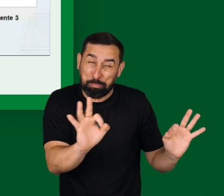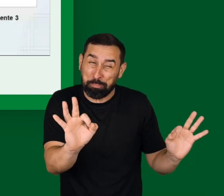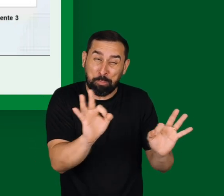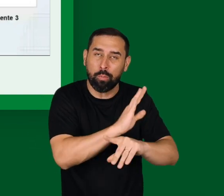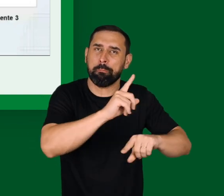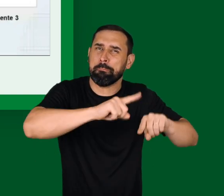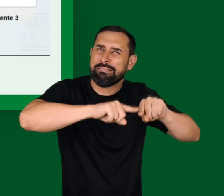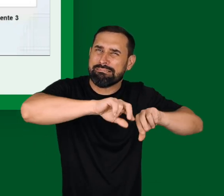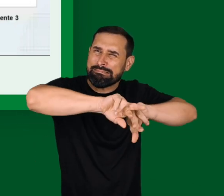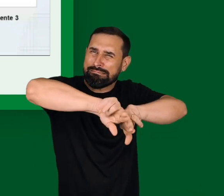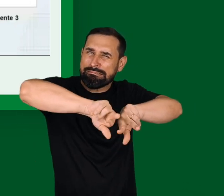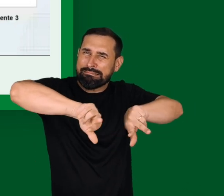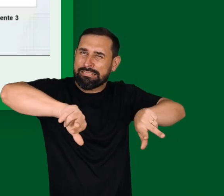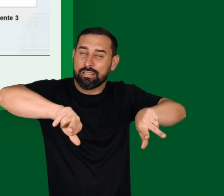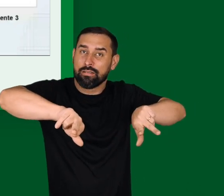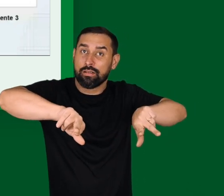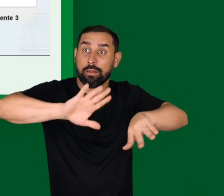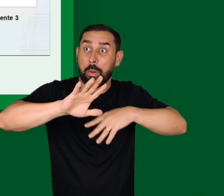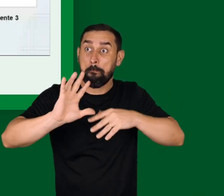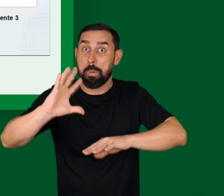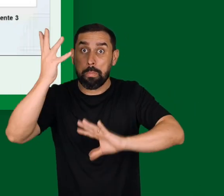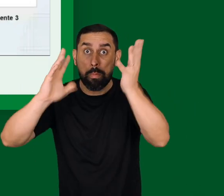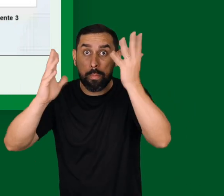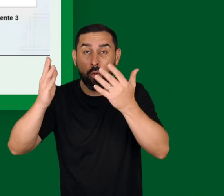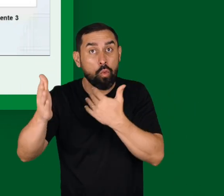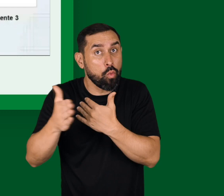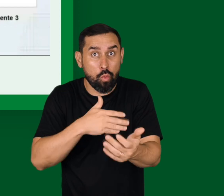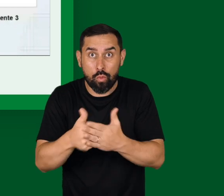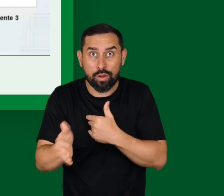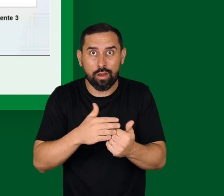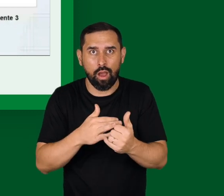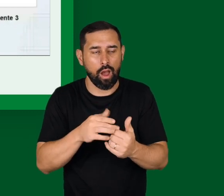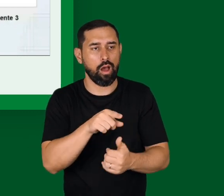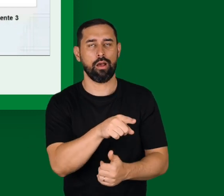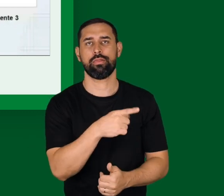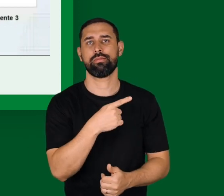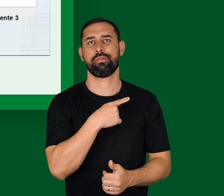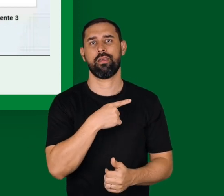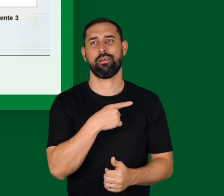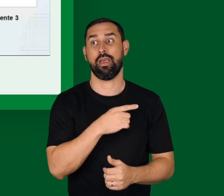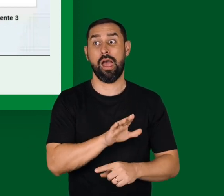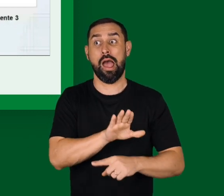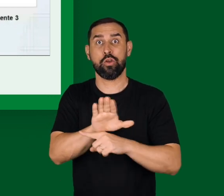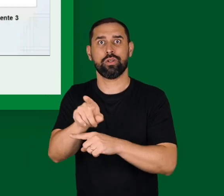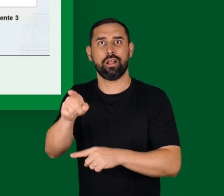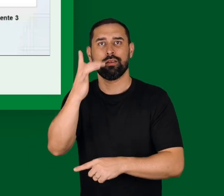transporte, para que a gente tenha à disposição na hora o que a gente precisa fazer